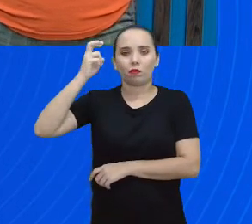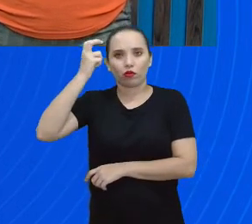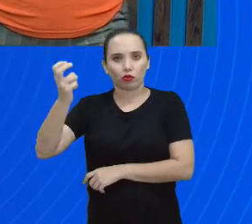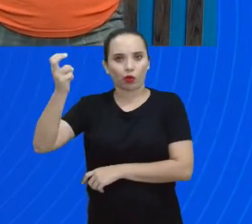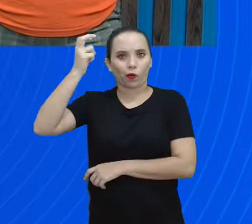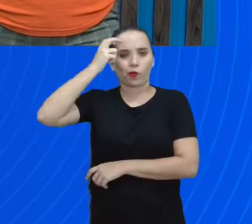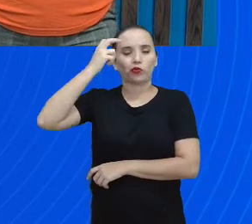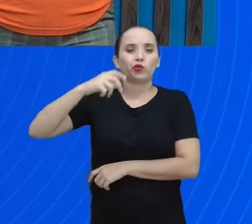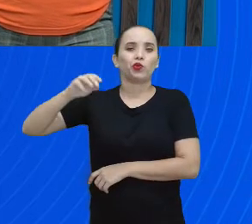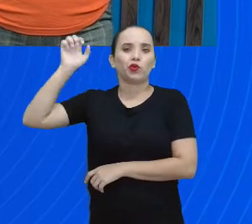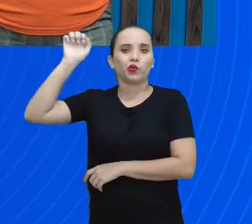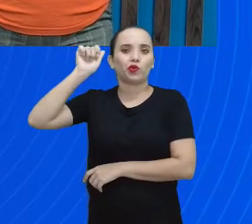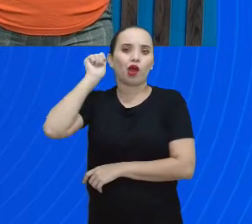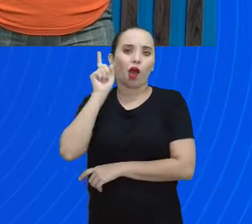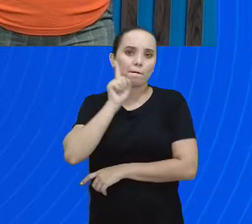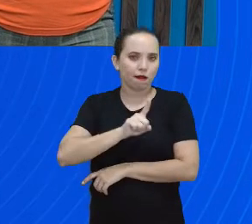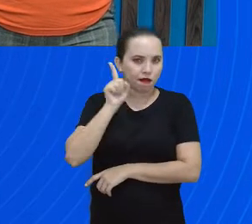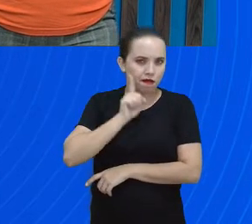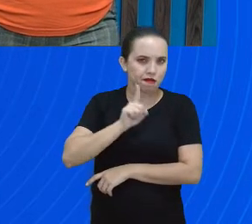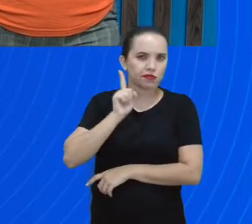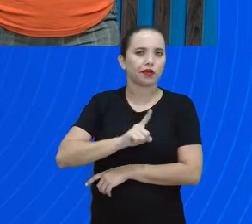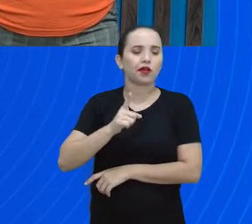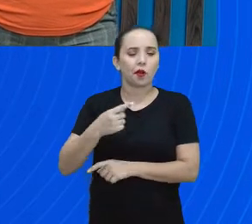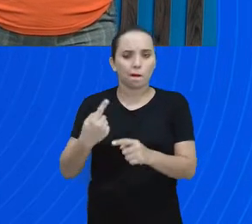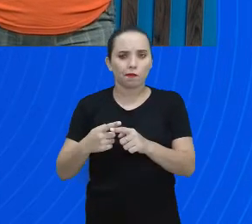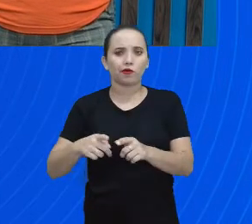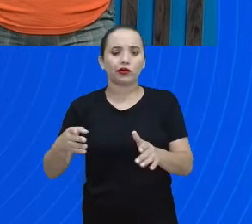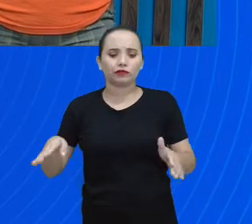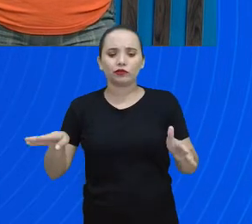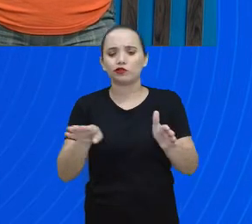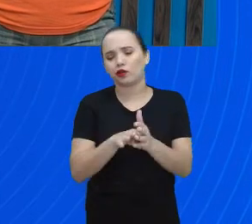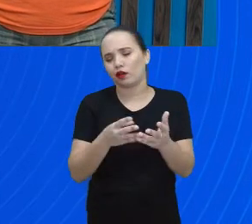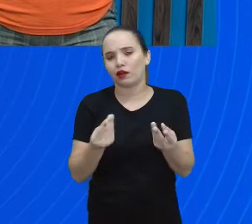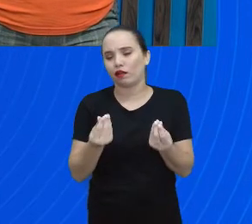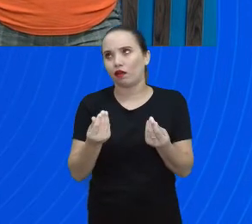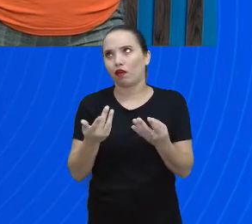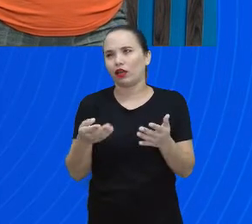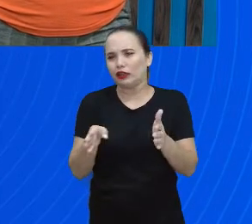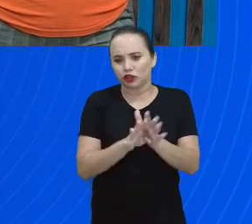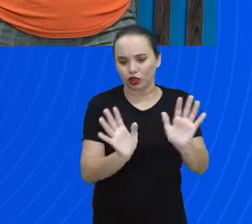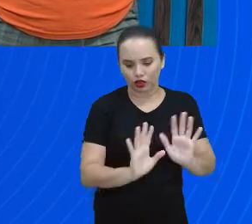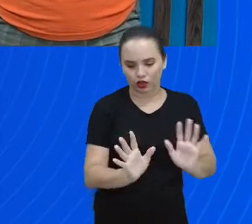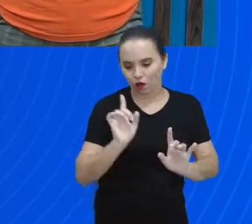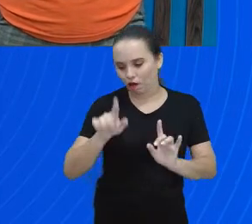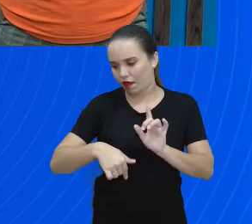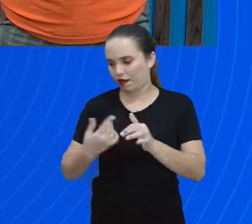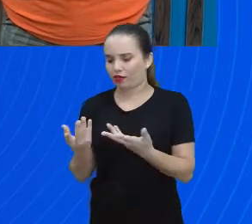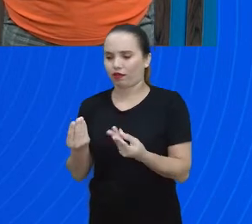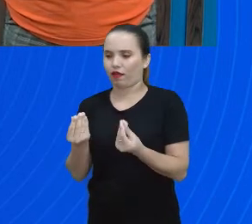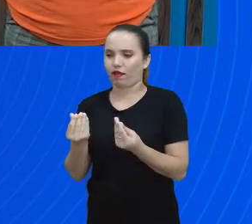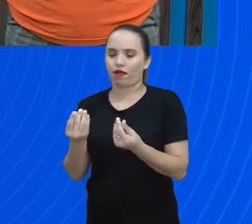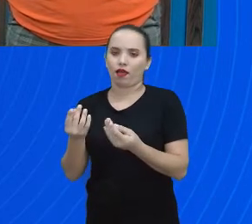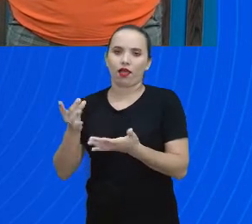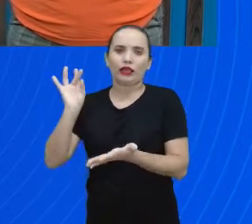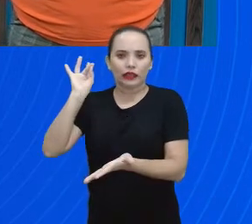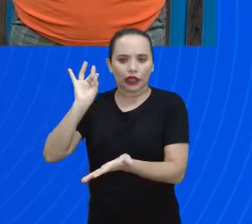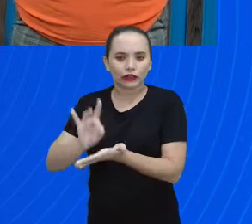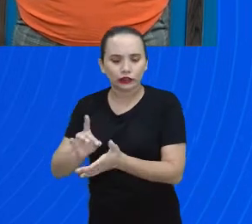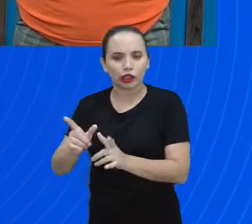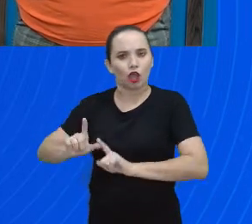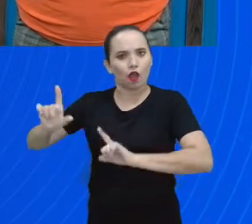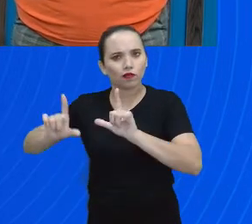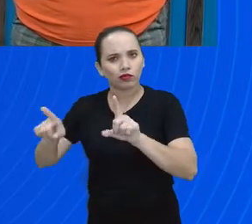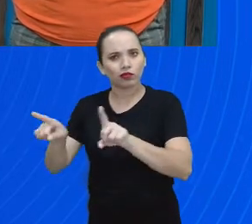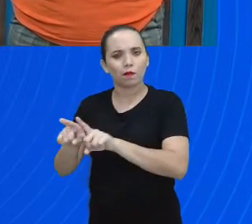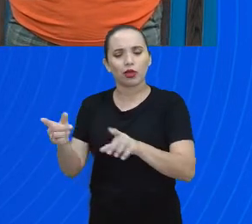conta da chegada também, né, nem da chegada, mas da consolidação da televisão